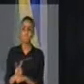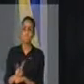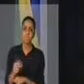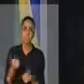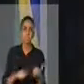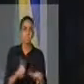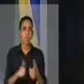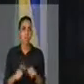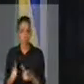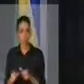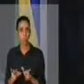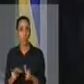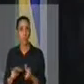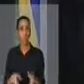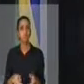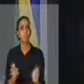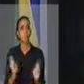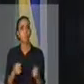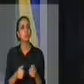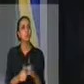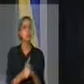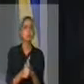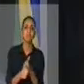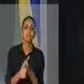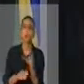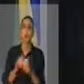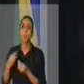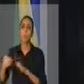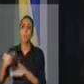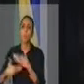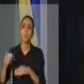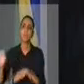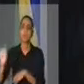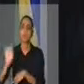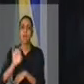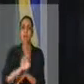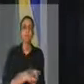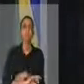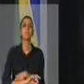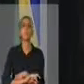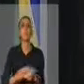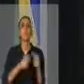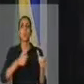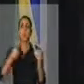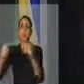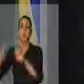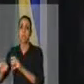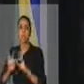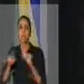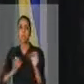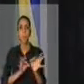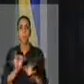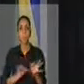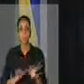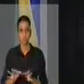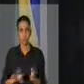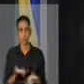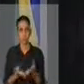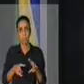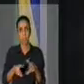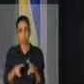câncer que nos permite o acompanhamento dos processos e a implantação dos planos de oncologia.